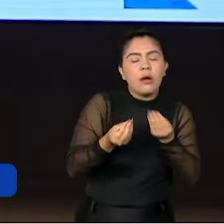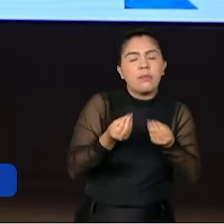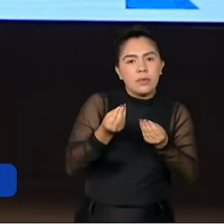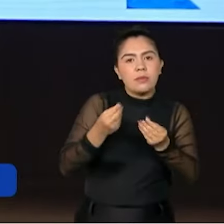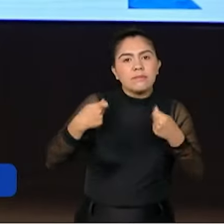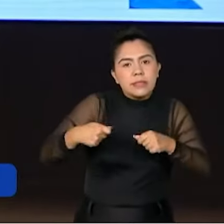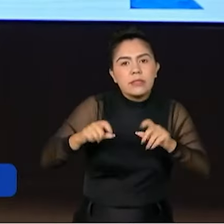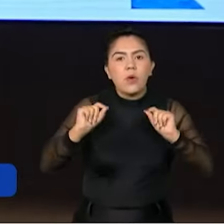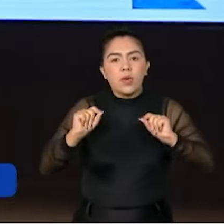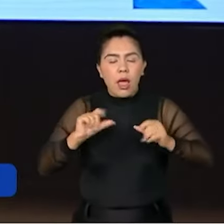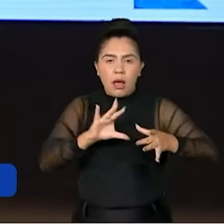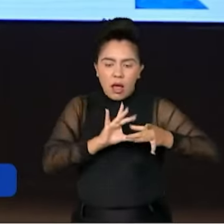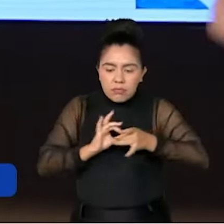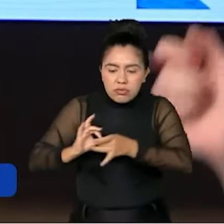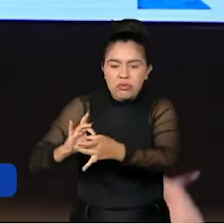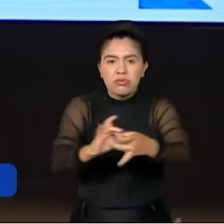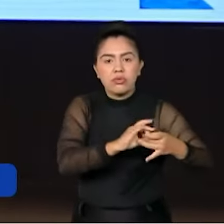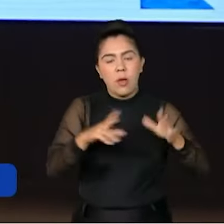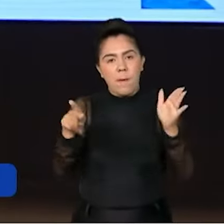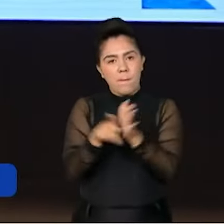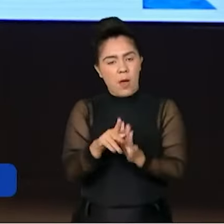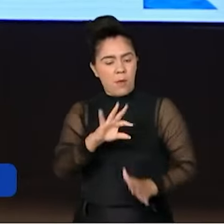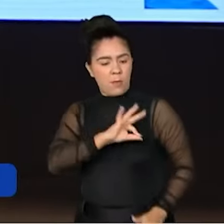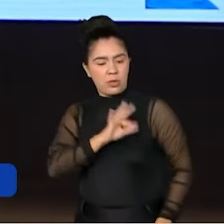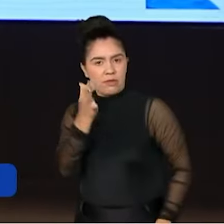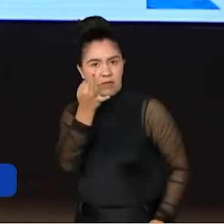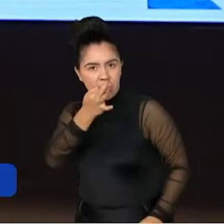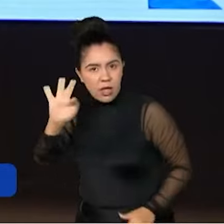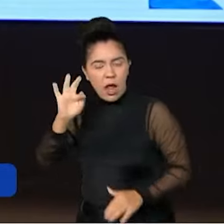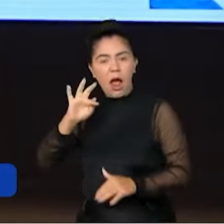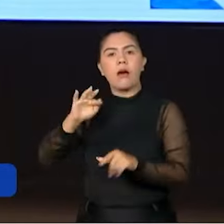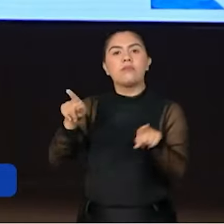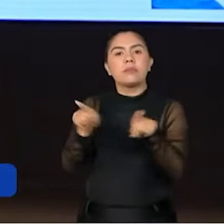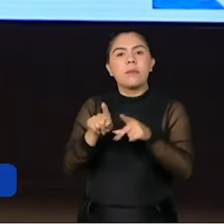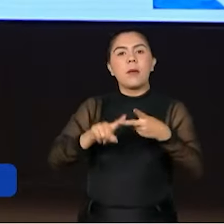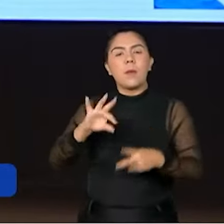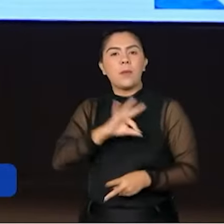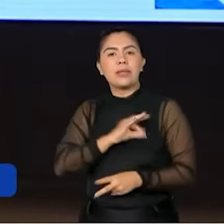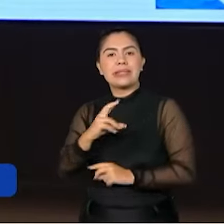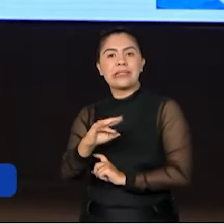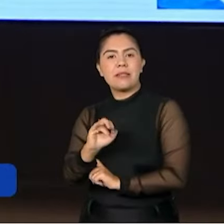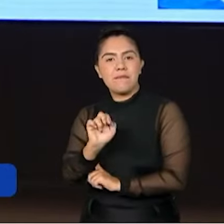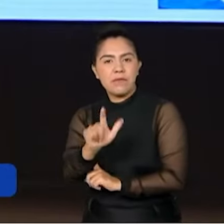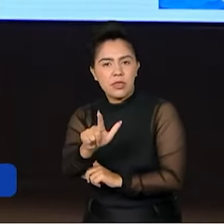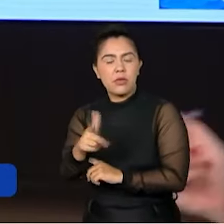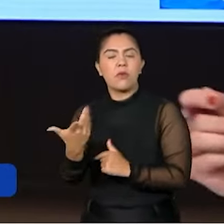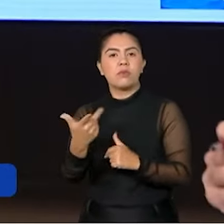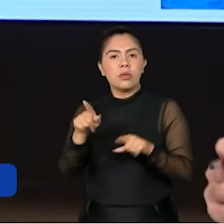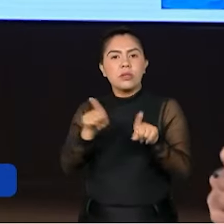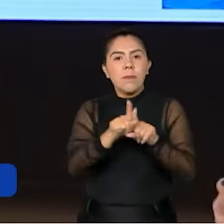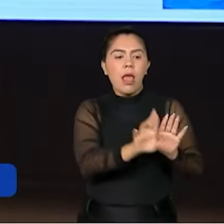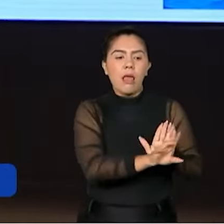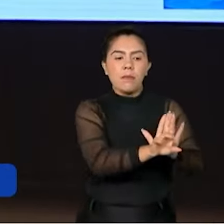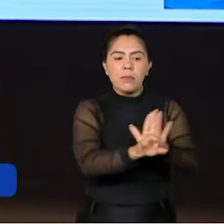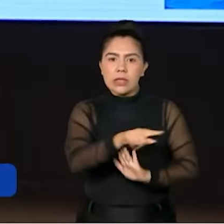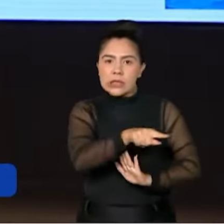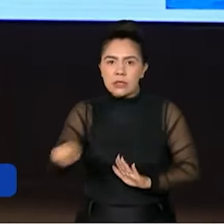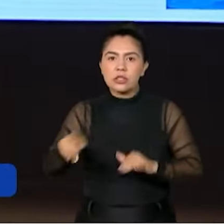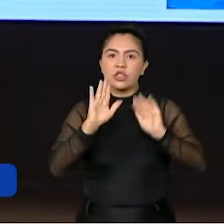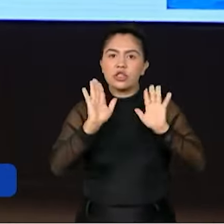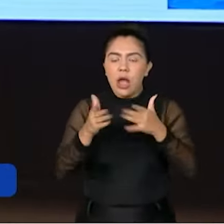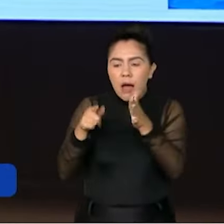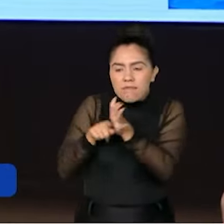de inteligência da Polícia Federal, da Polícia Civil, de todos aqueles que estão à frente dessas investigações.